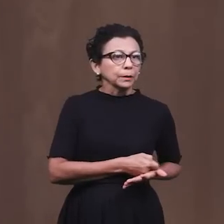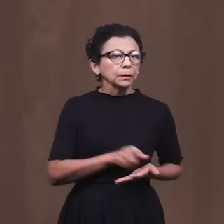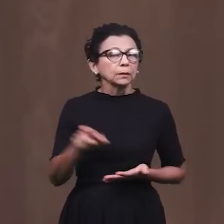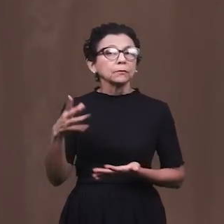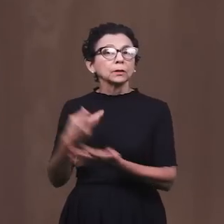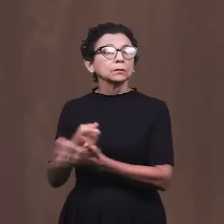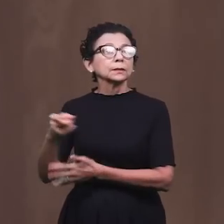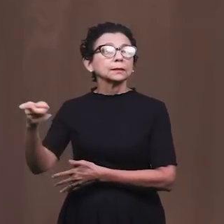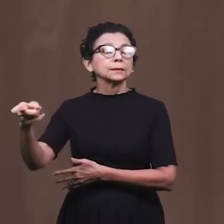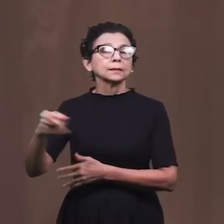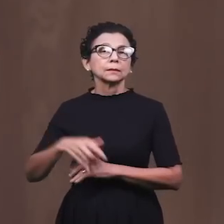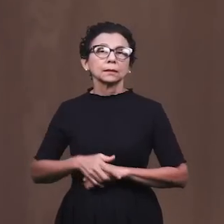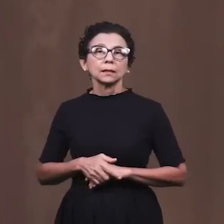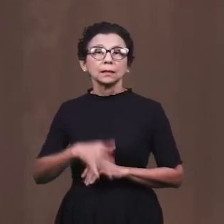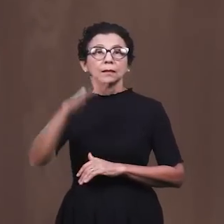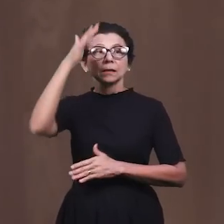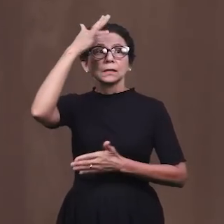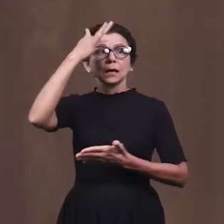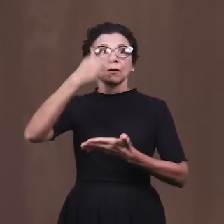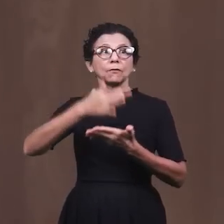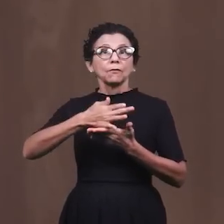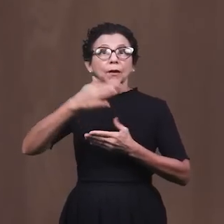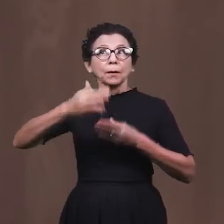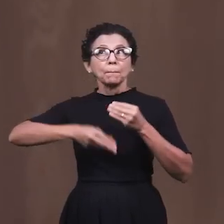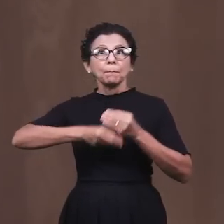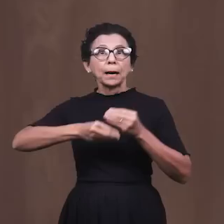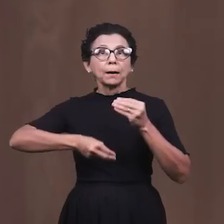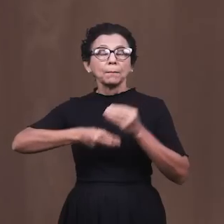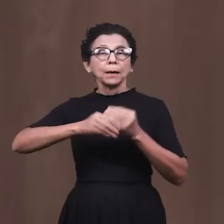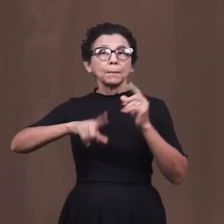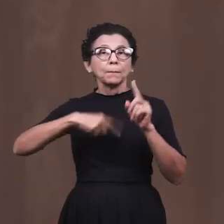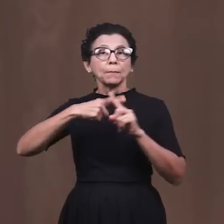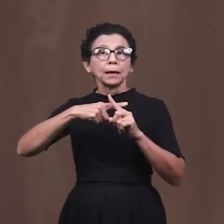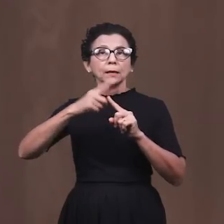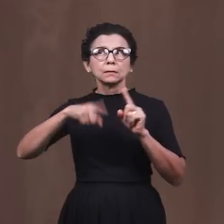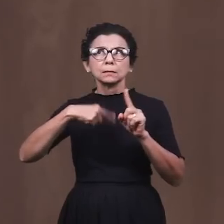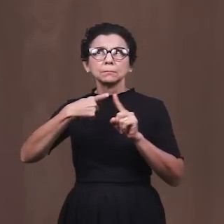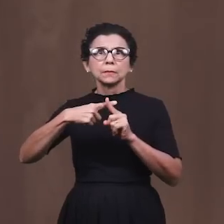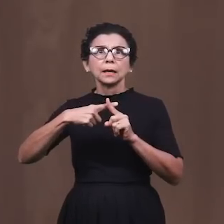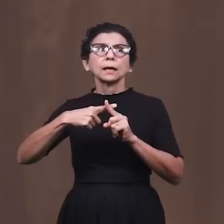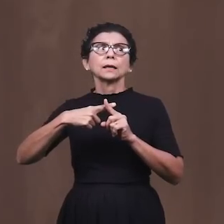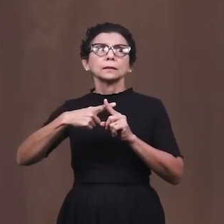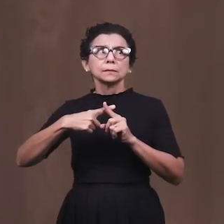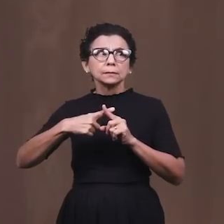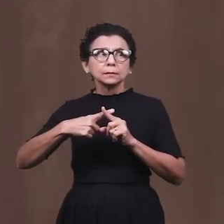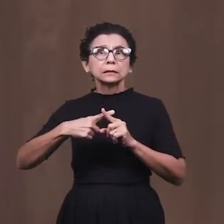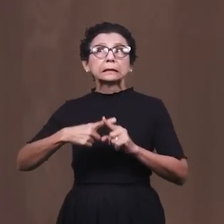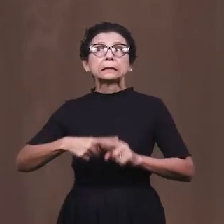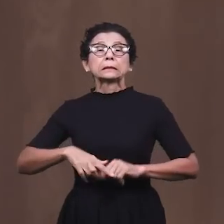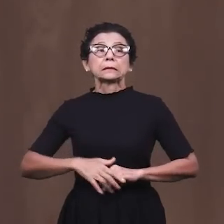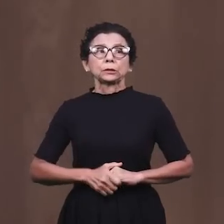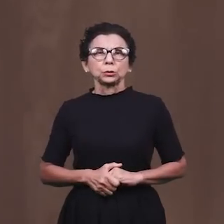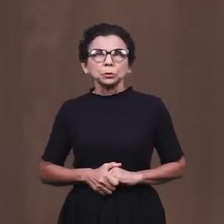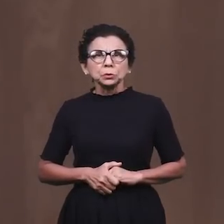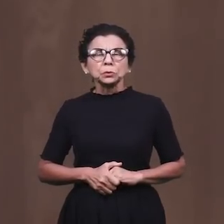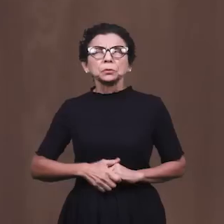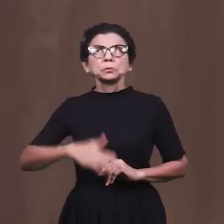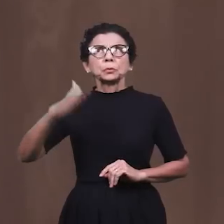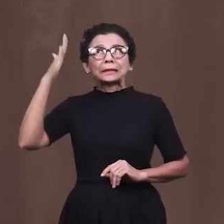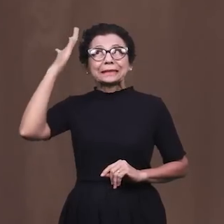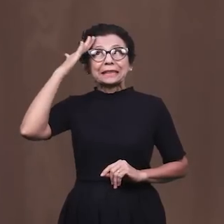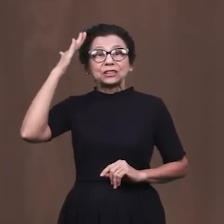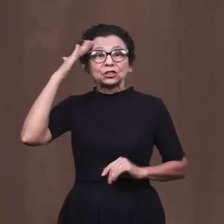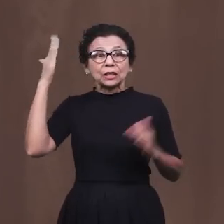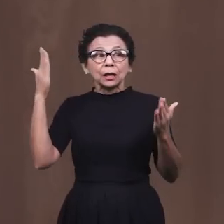o que vai acontecer com aquele servo? A fé daquele servo vai aumentar, ela vai crescer, porque ele vai dizer assim, agora sim,